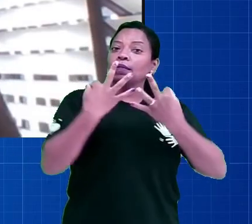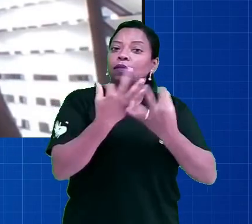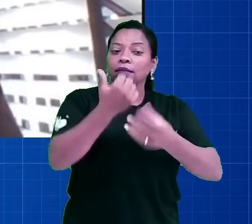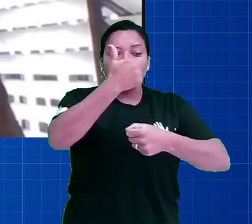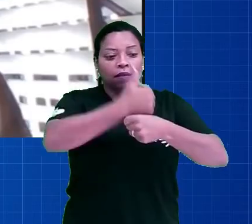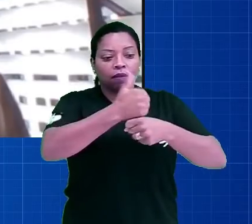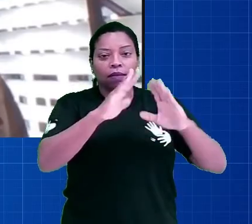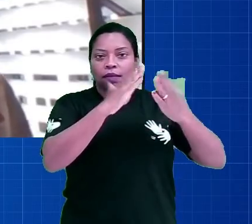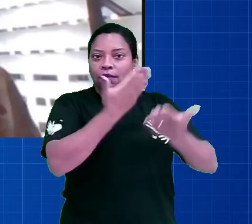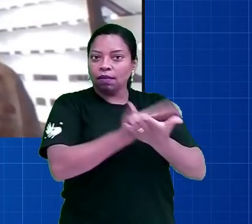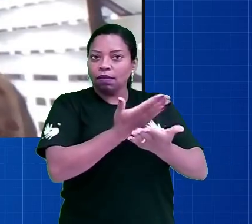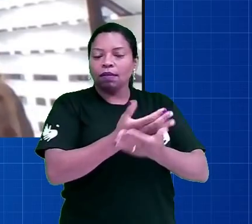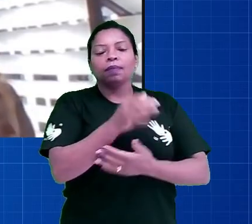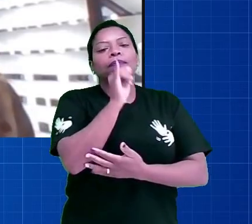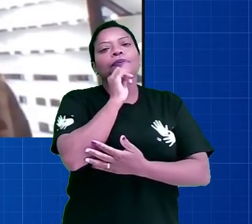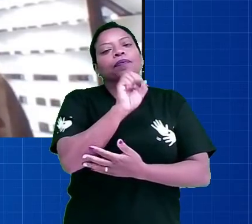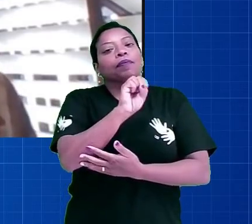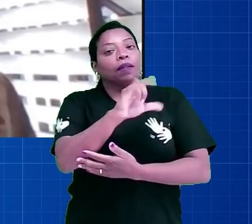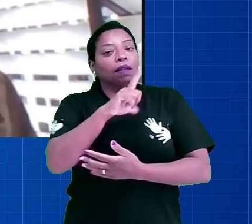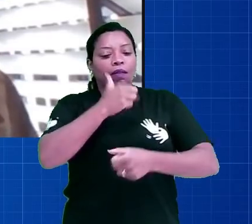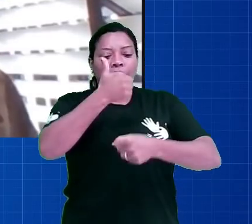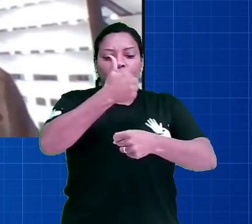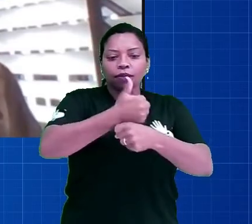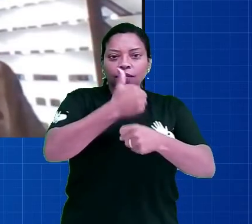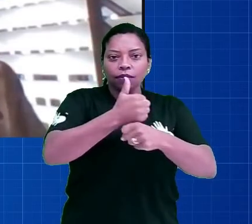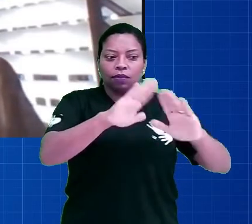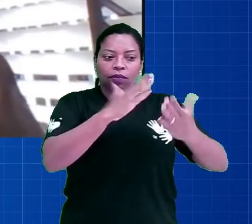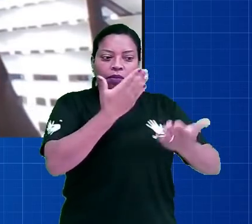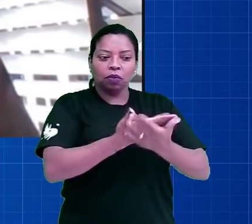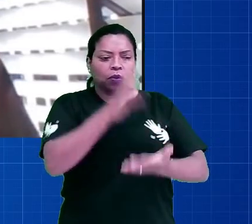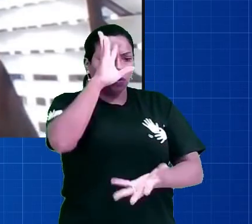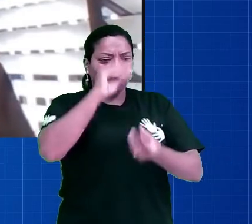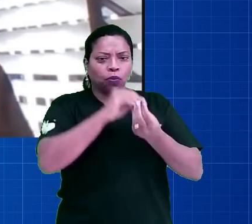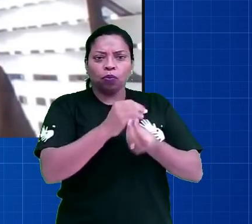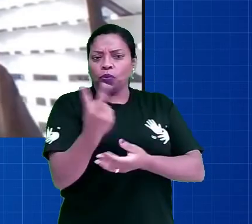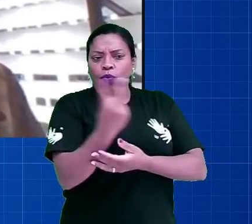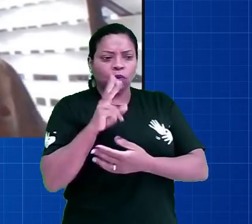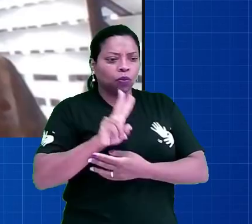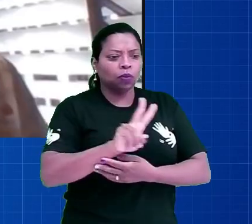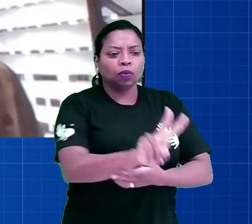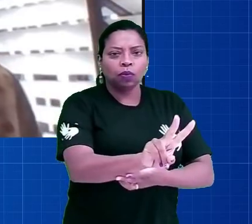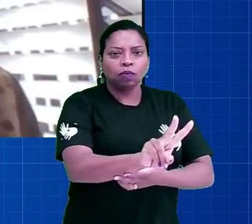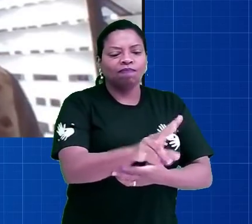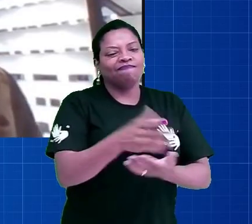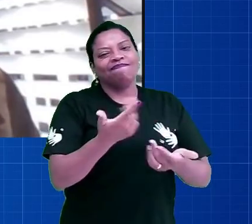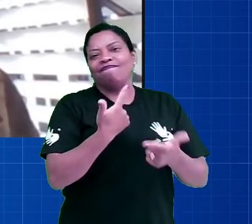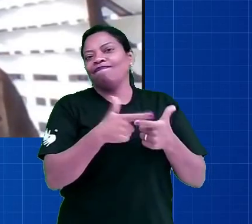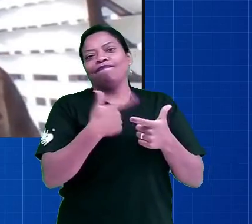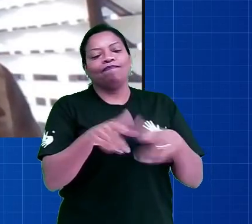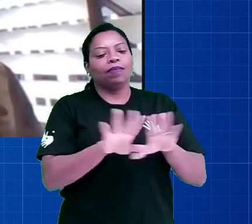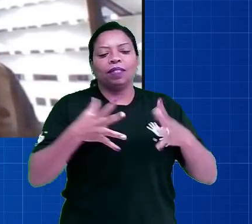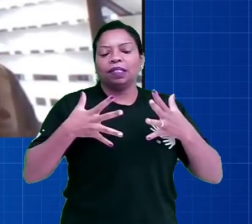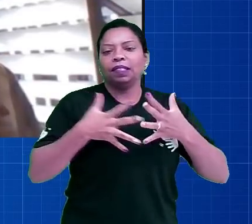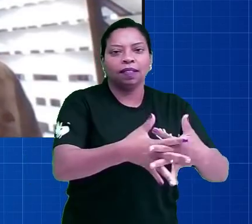alunos, à família, e também à própria gestão. Se nós tivermos uma direção escolar que não compreender esse